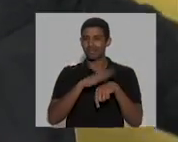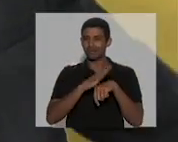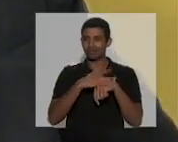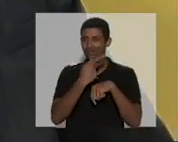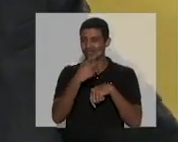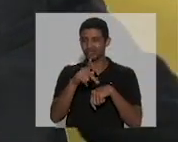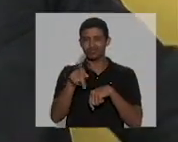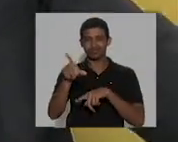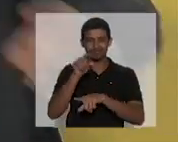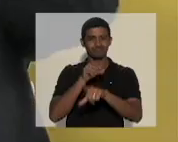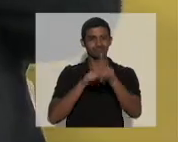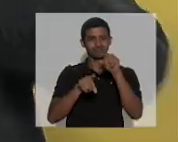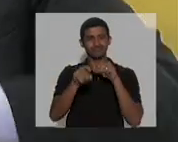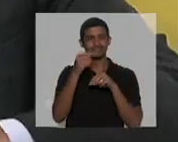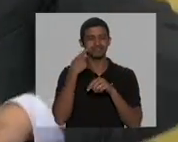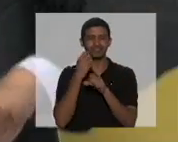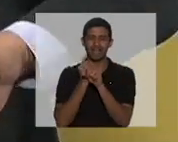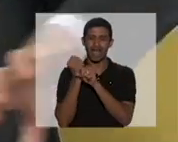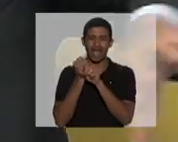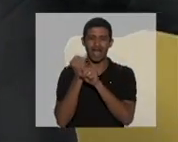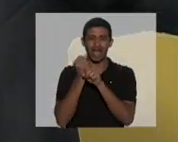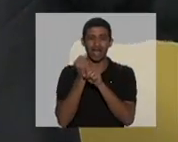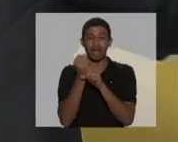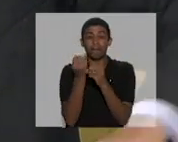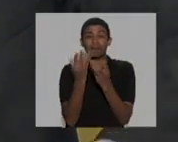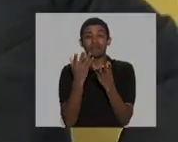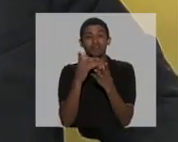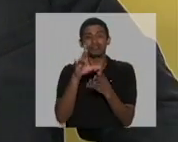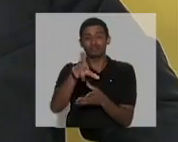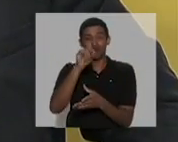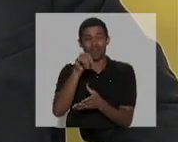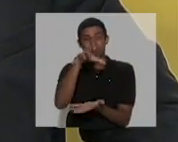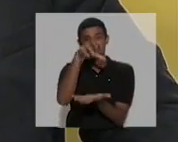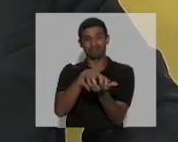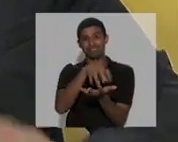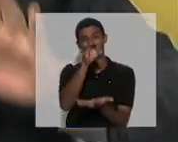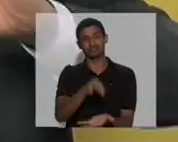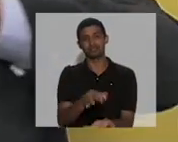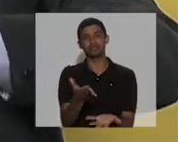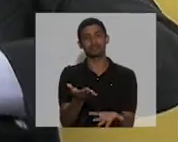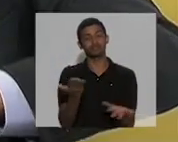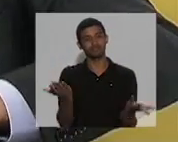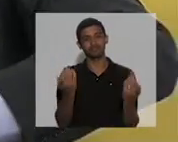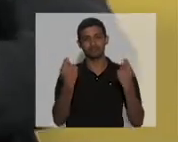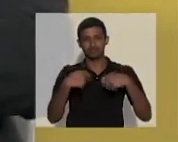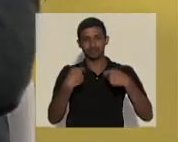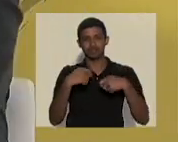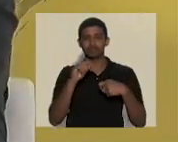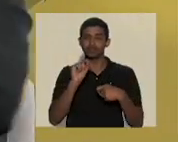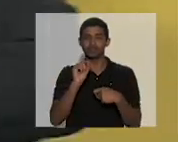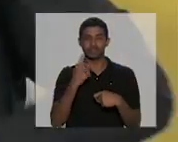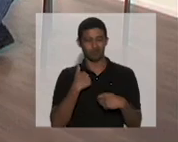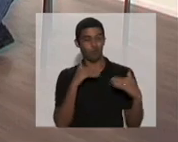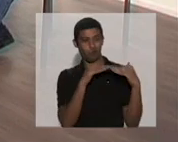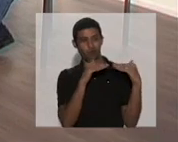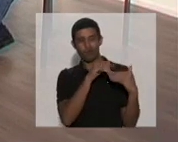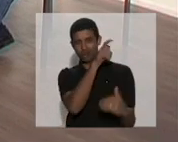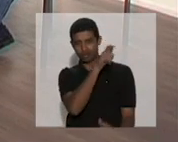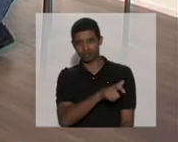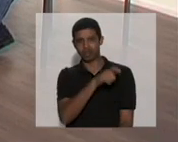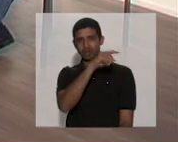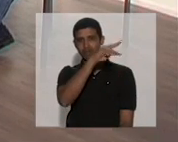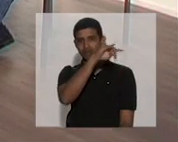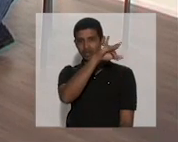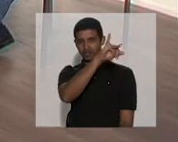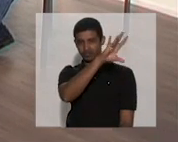o critério ao longo dos anos para a escolha de sedes. Então, o que é preciso? Eu concordo com o Miranda.